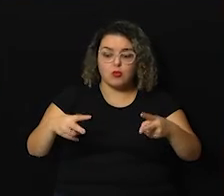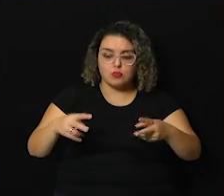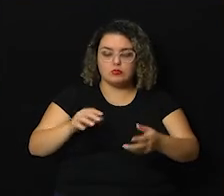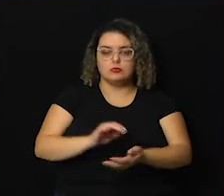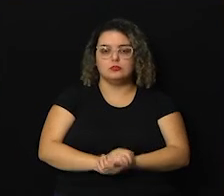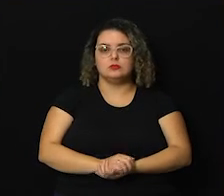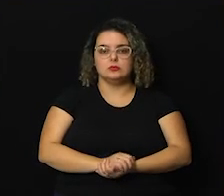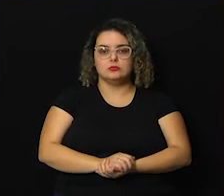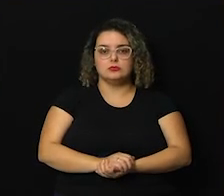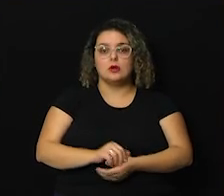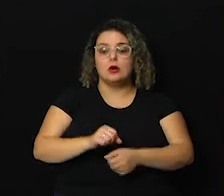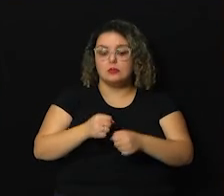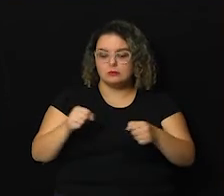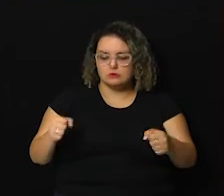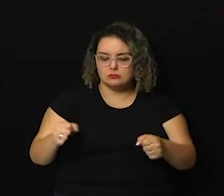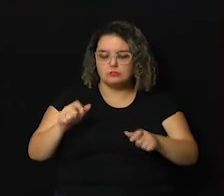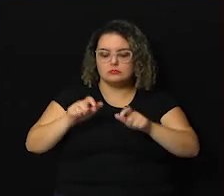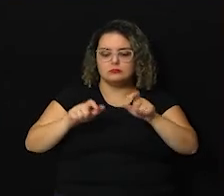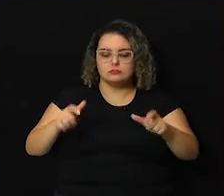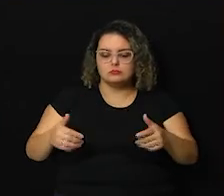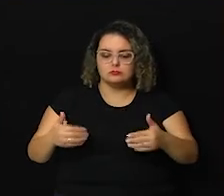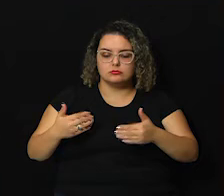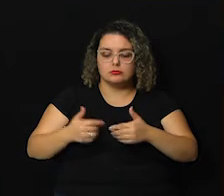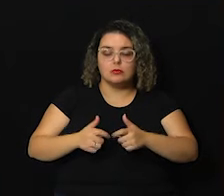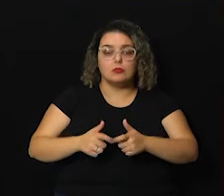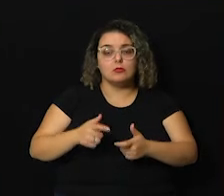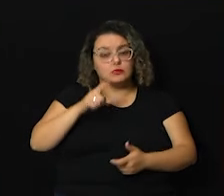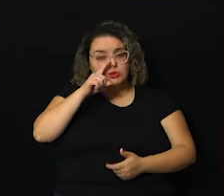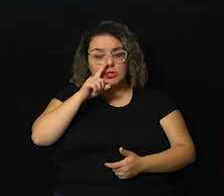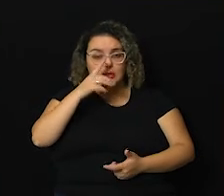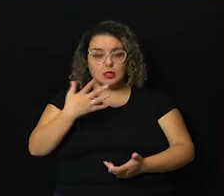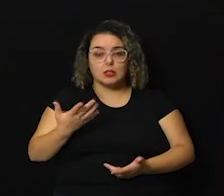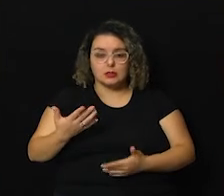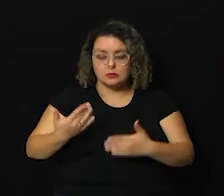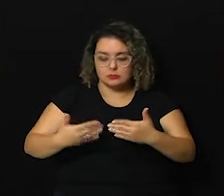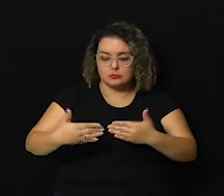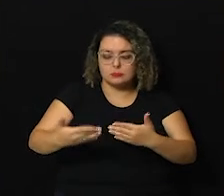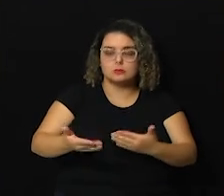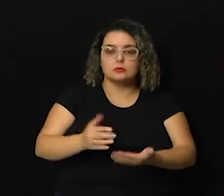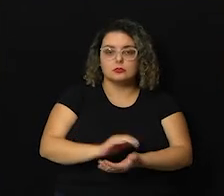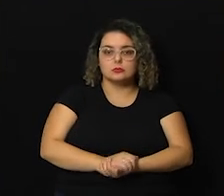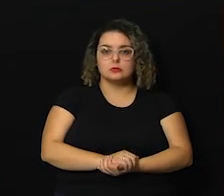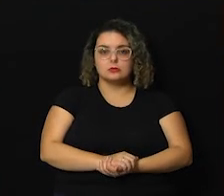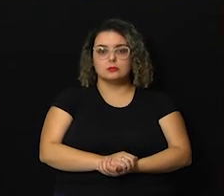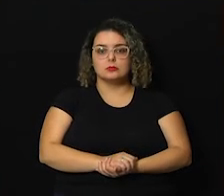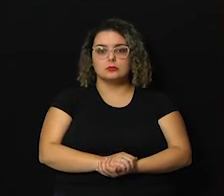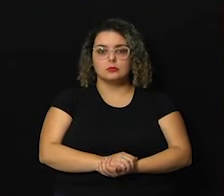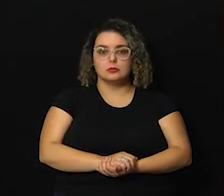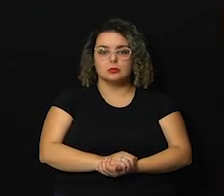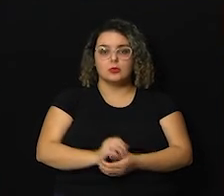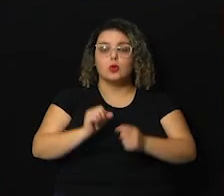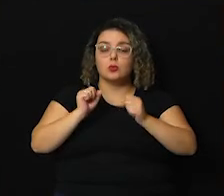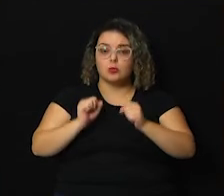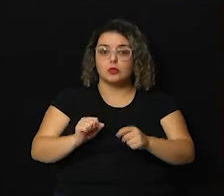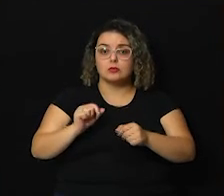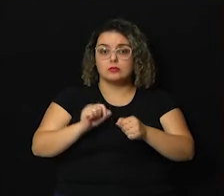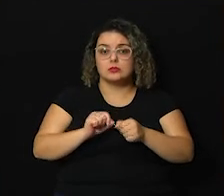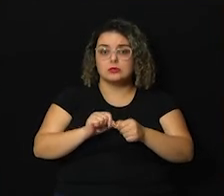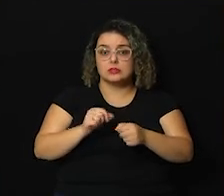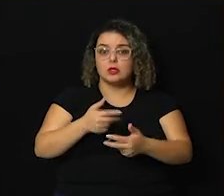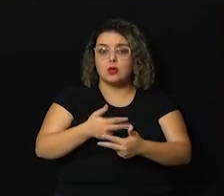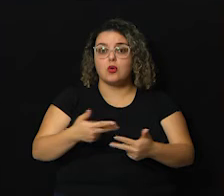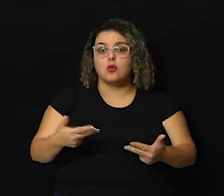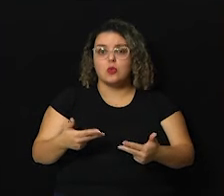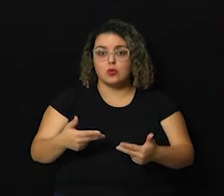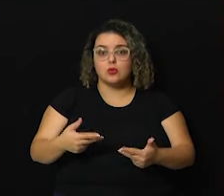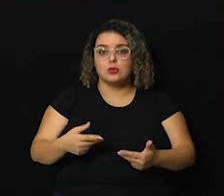estudos muito grandes, observando populações muito grandes, de riscos, etc., né, que a gente pode fazer algumas coisas